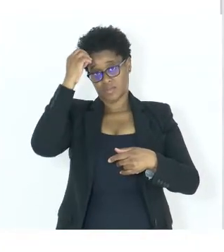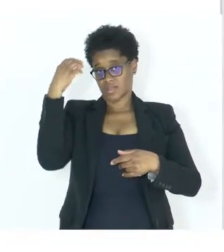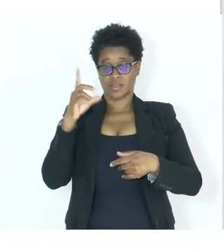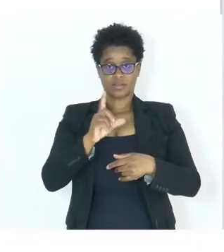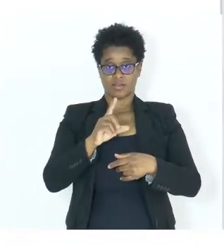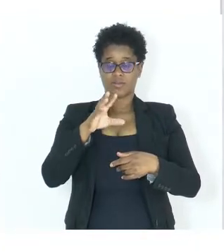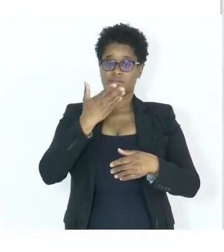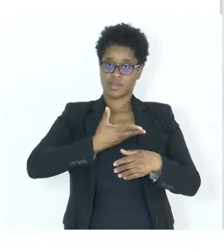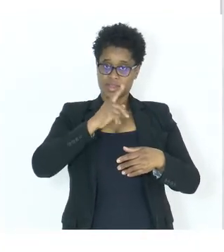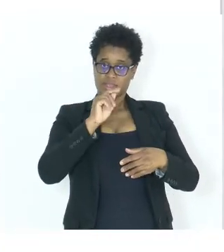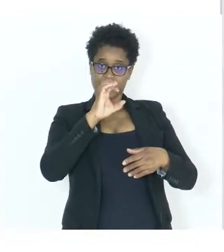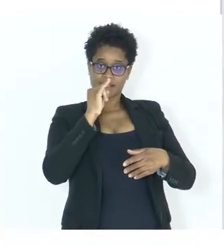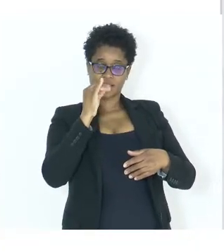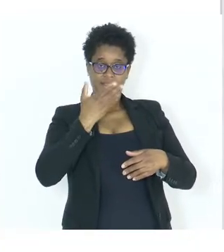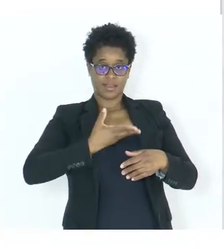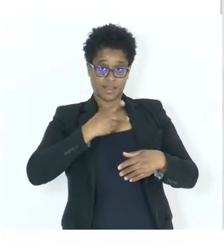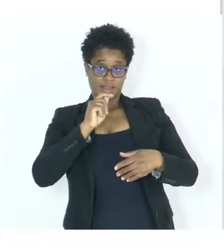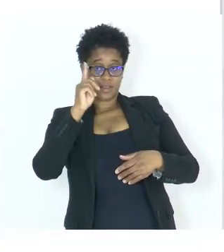15º,